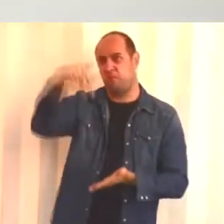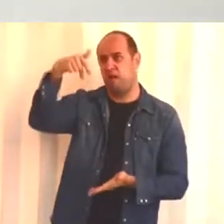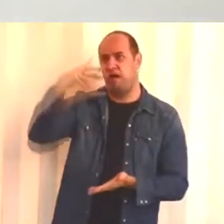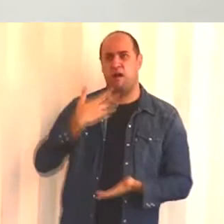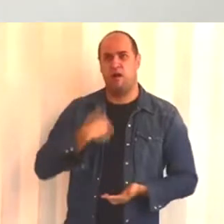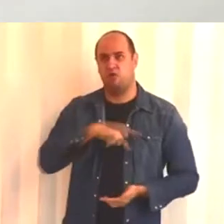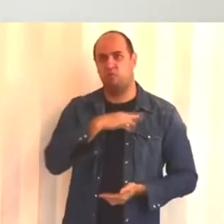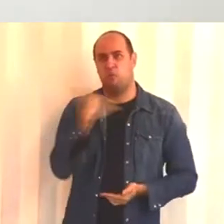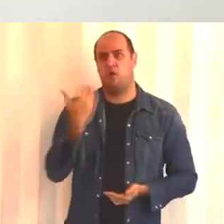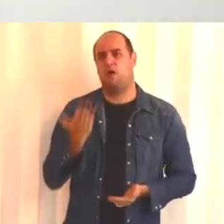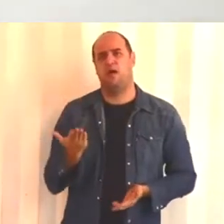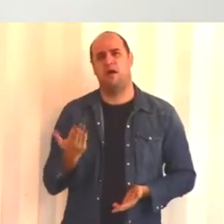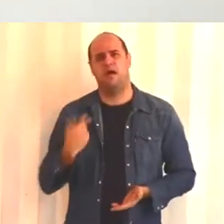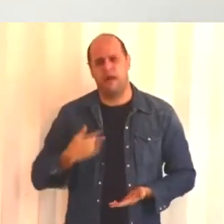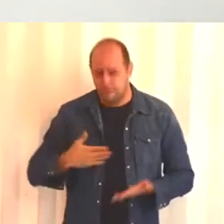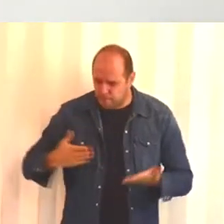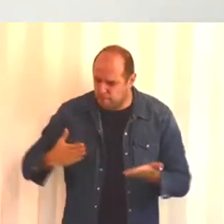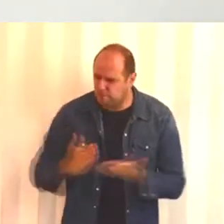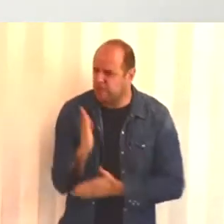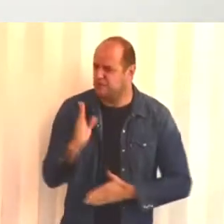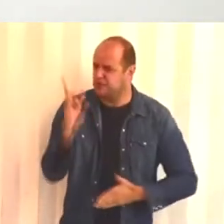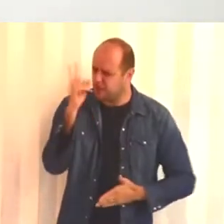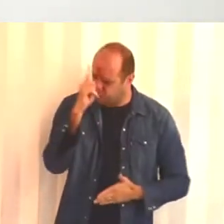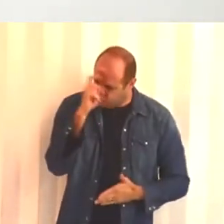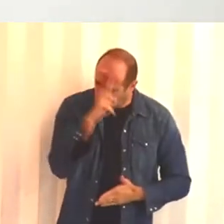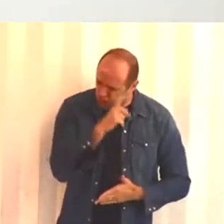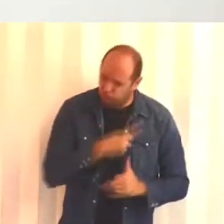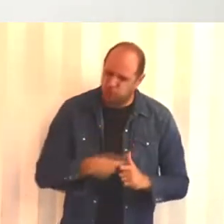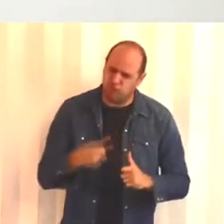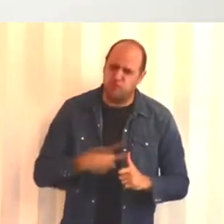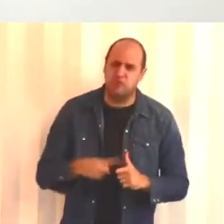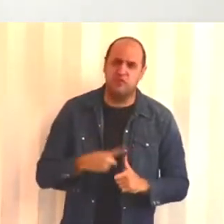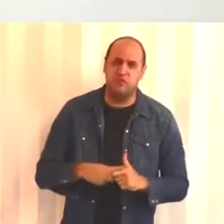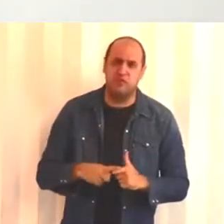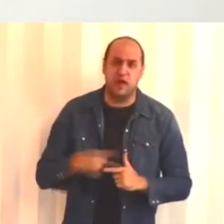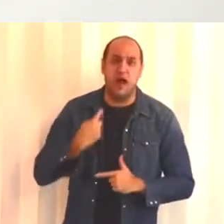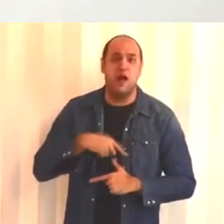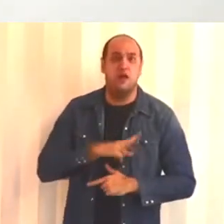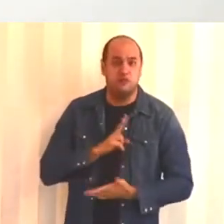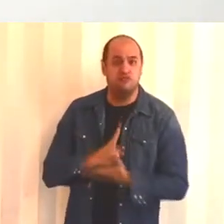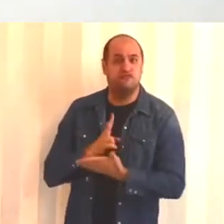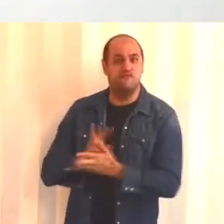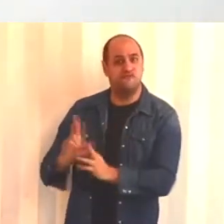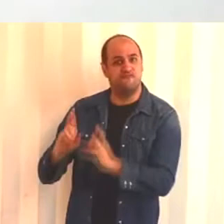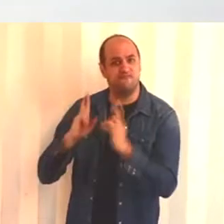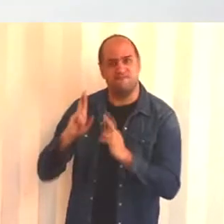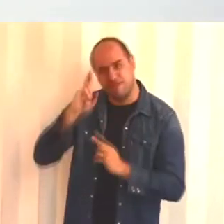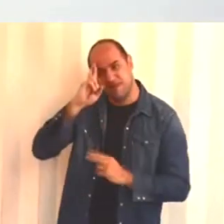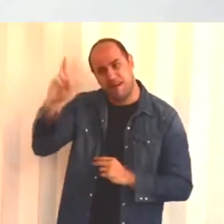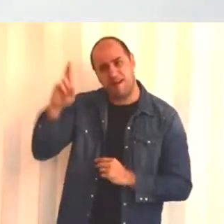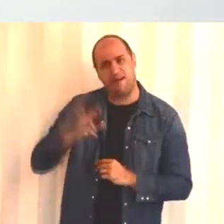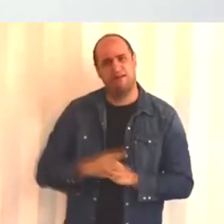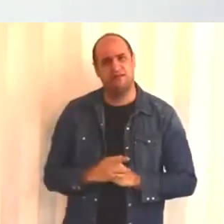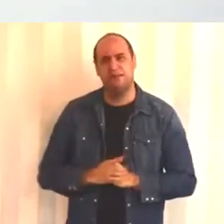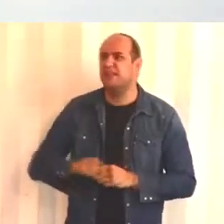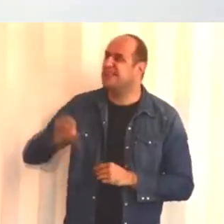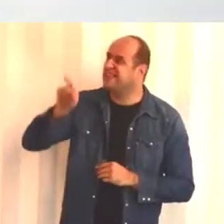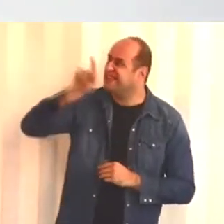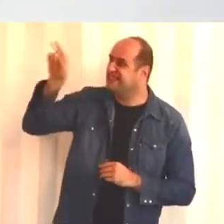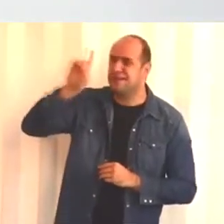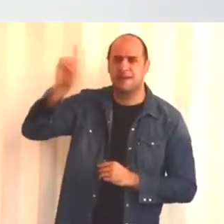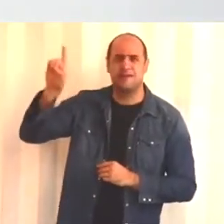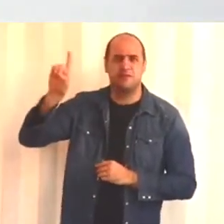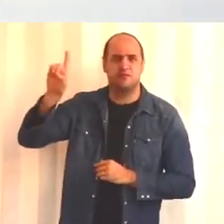circunstâncias façam que passemos por dificuldades, a nossa esperança é Ele. Ele é o nosso Deus, Ele é o